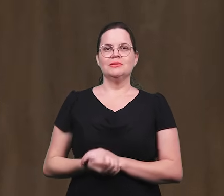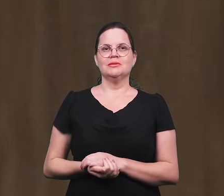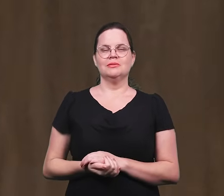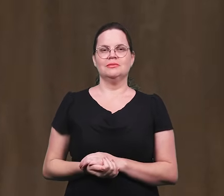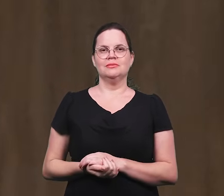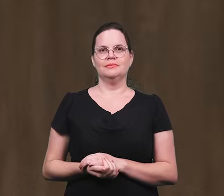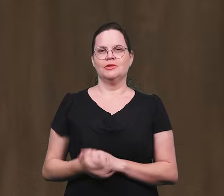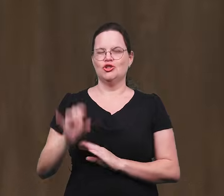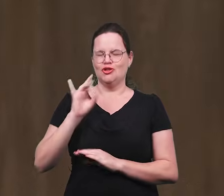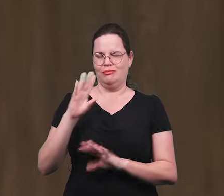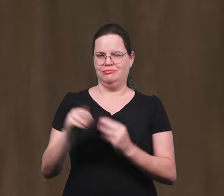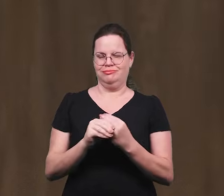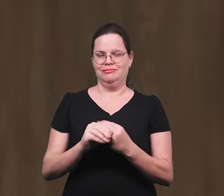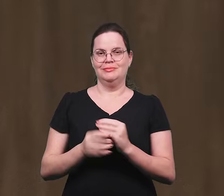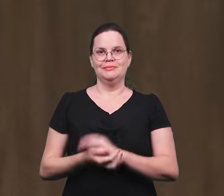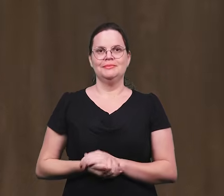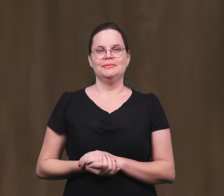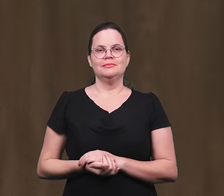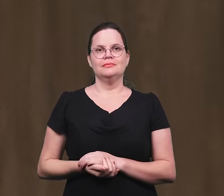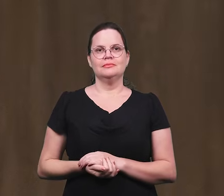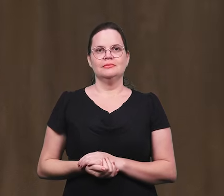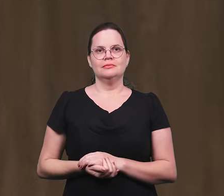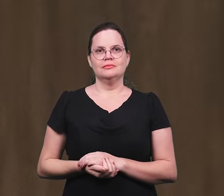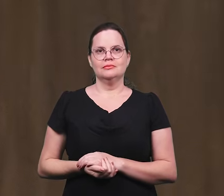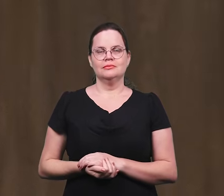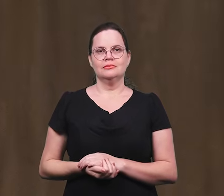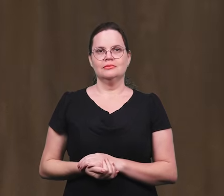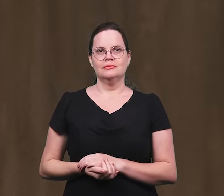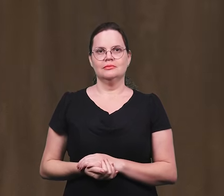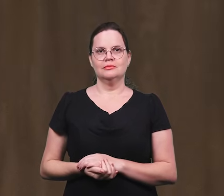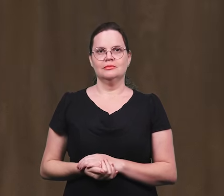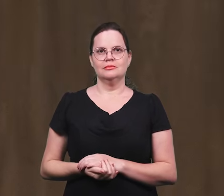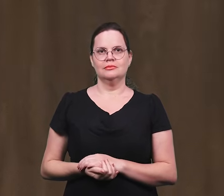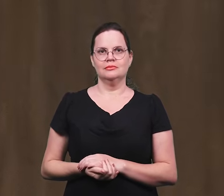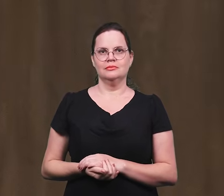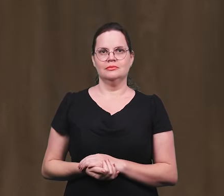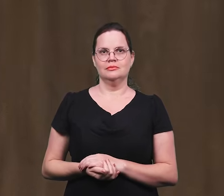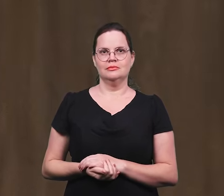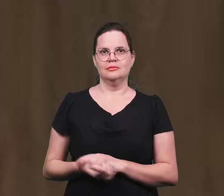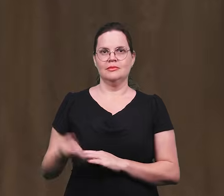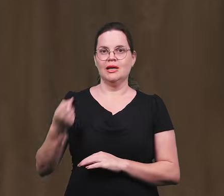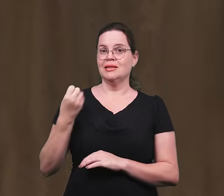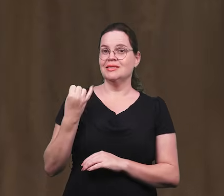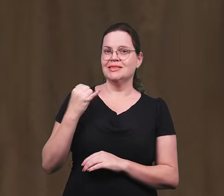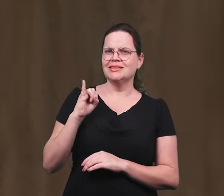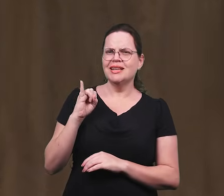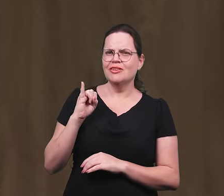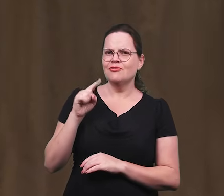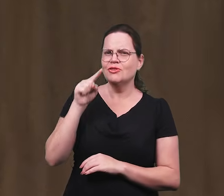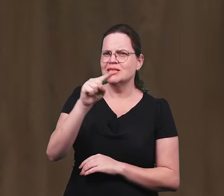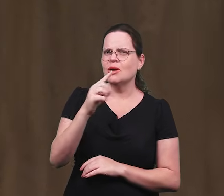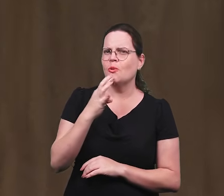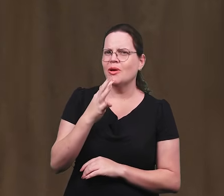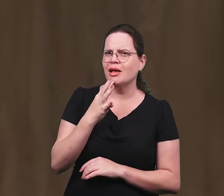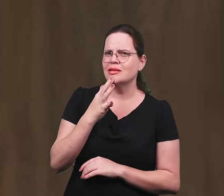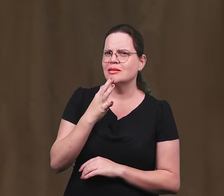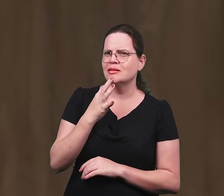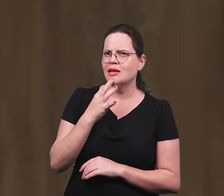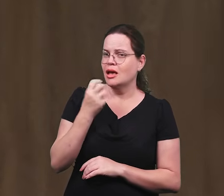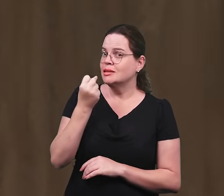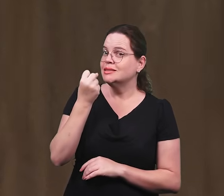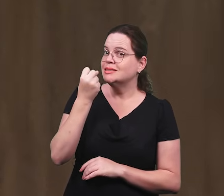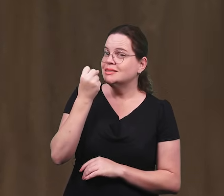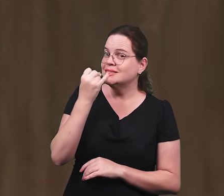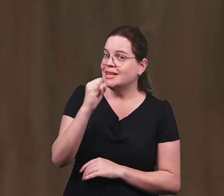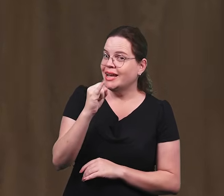uma observação nessa parte que você comentou, Andréia e Evelina, é porque ele fala: se tu conheceras, é como que nós, a